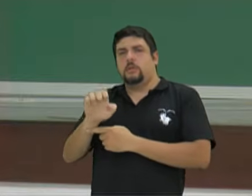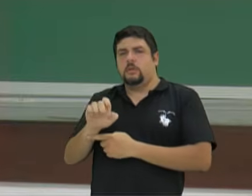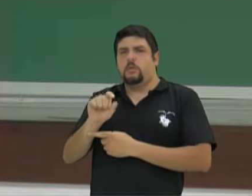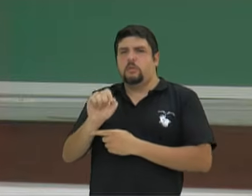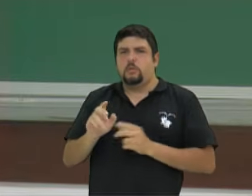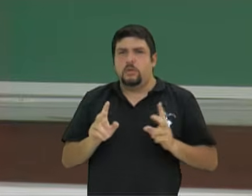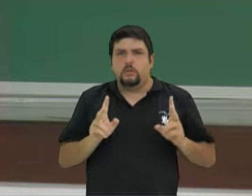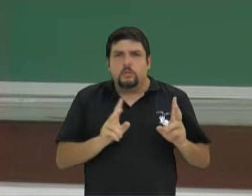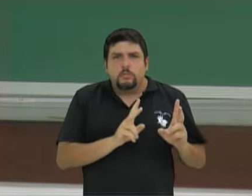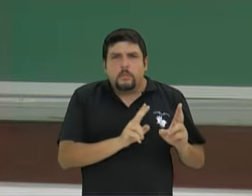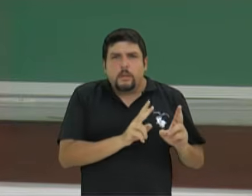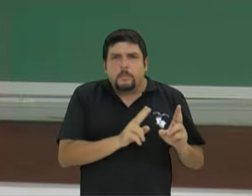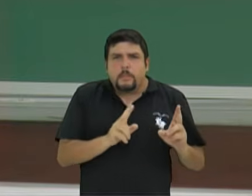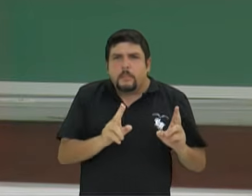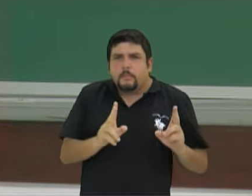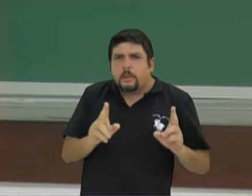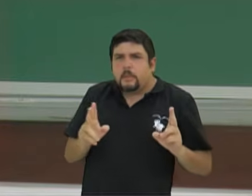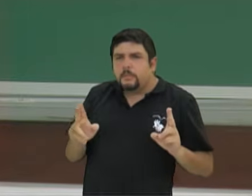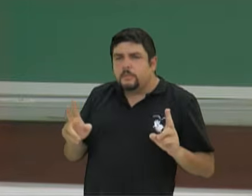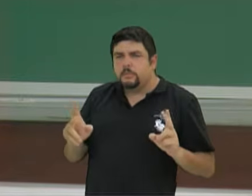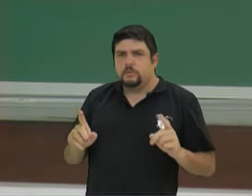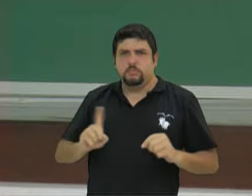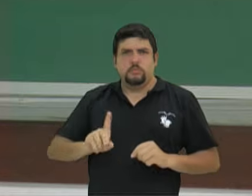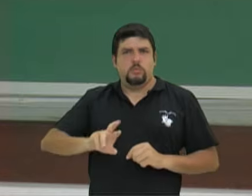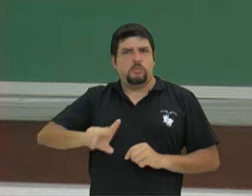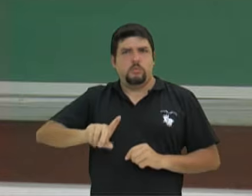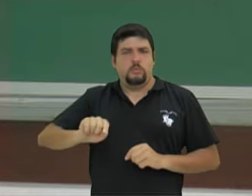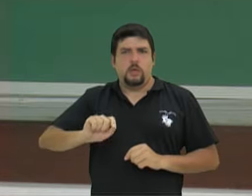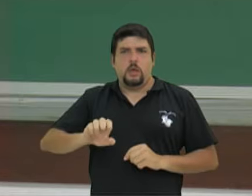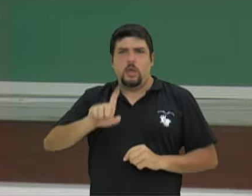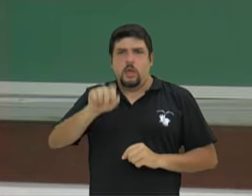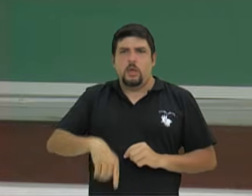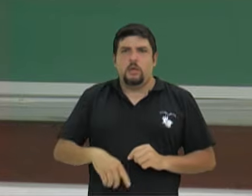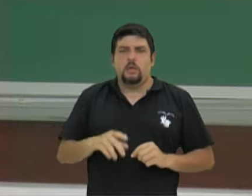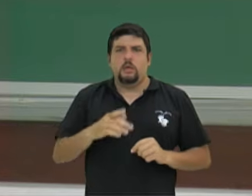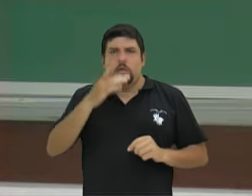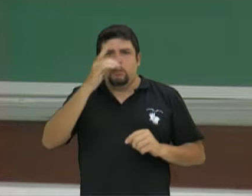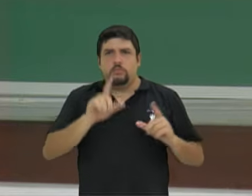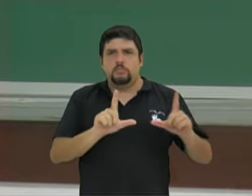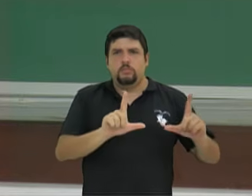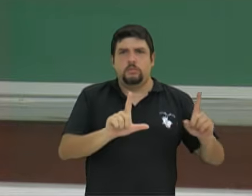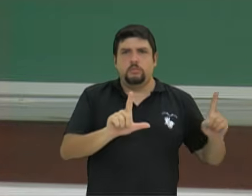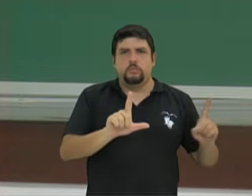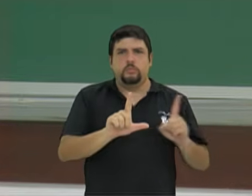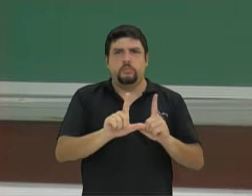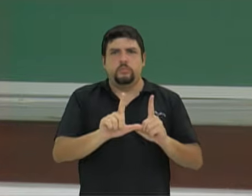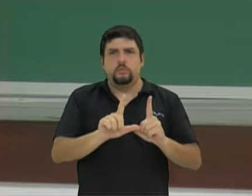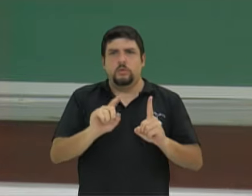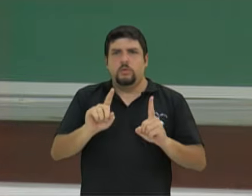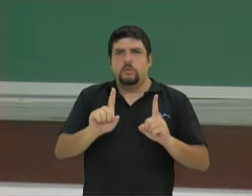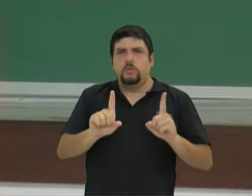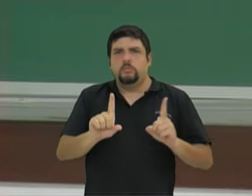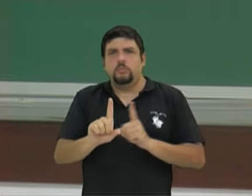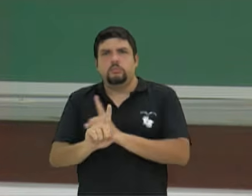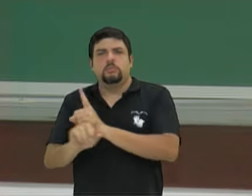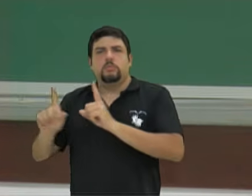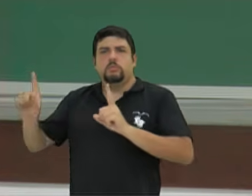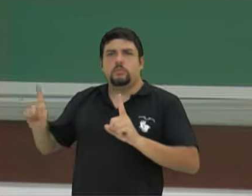é errado. Na verdade, contiguidade é a transição de um personagem saindo de uma tela e entrando para outra, que eu mostrei aqui para vocês,